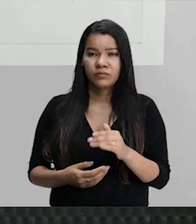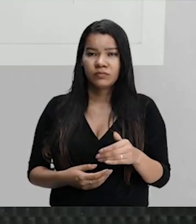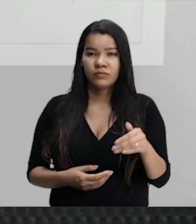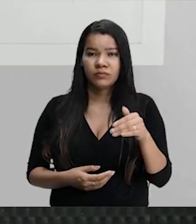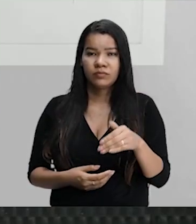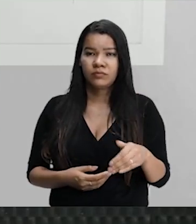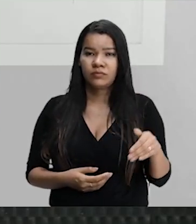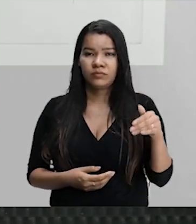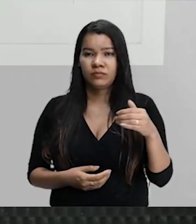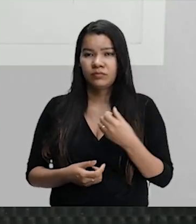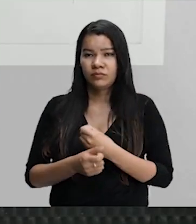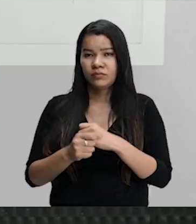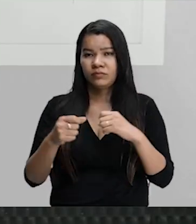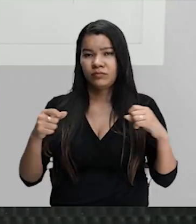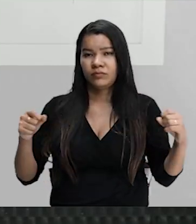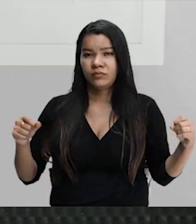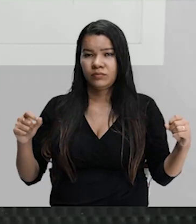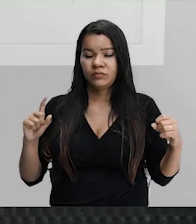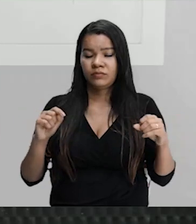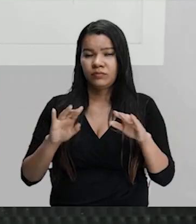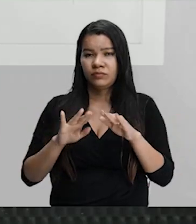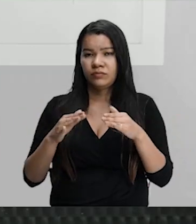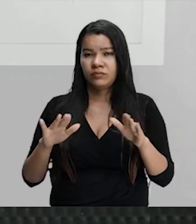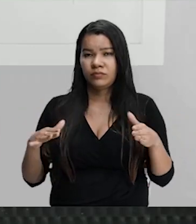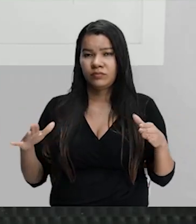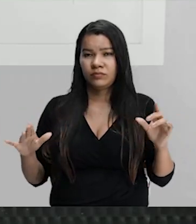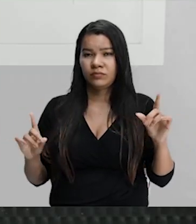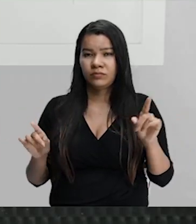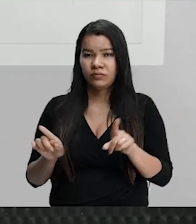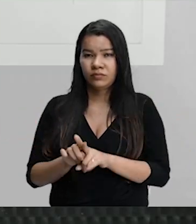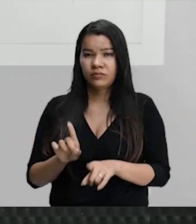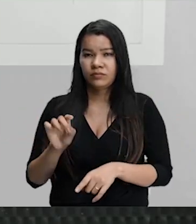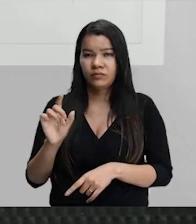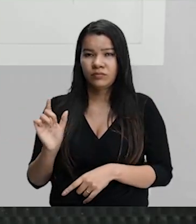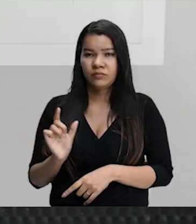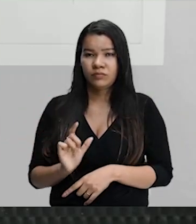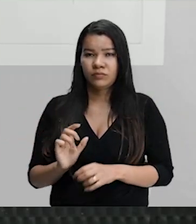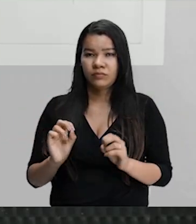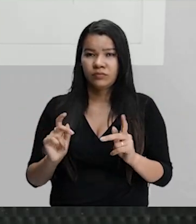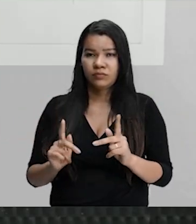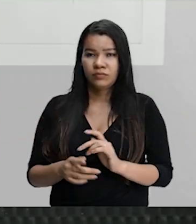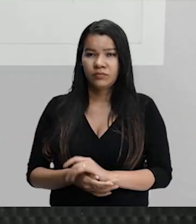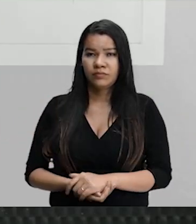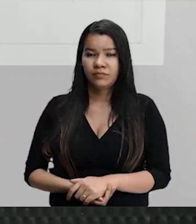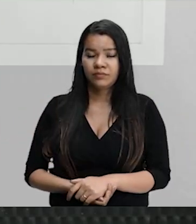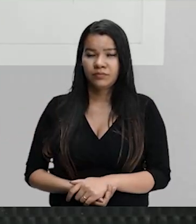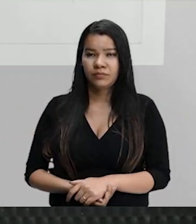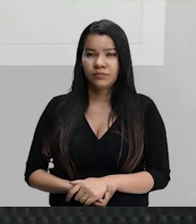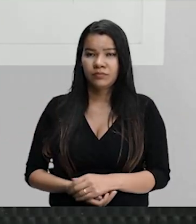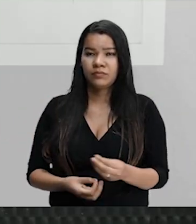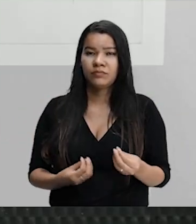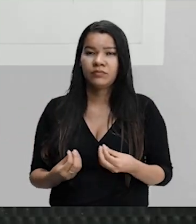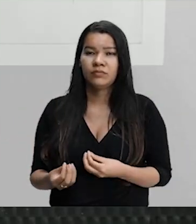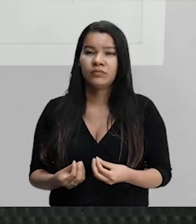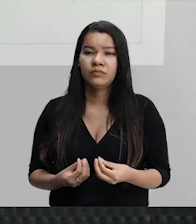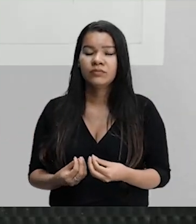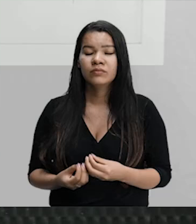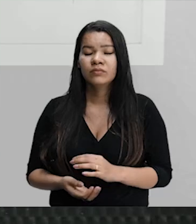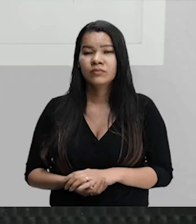frequência muito grande, né? E o comprimento de onda muito pequeno. Tá, ok? Então,